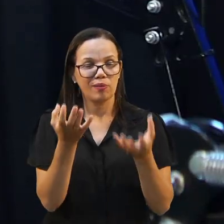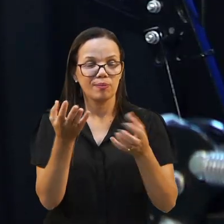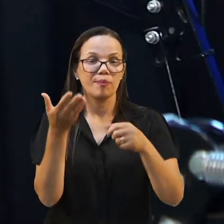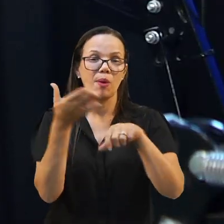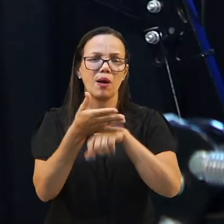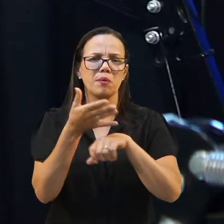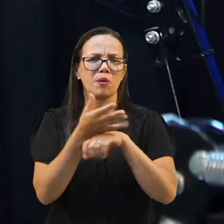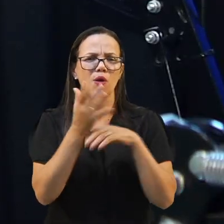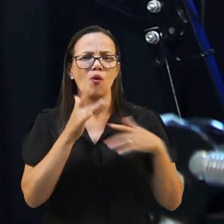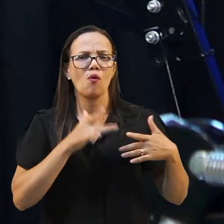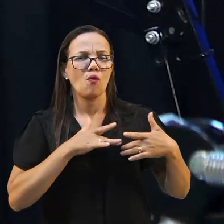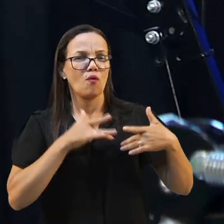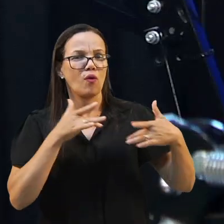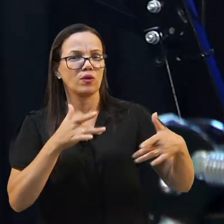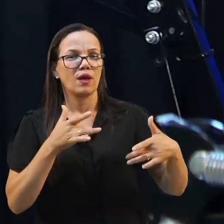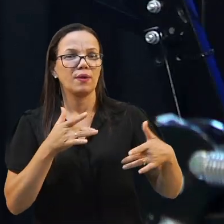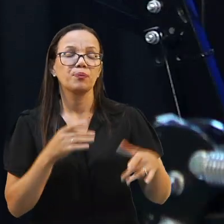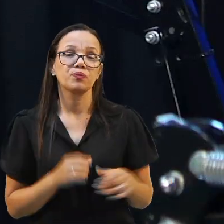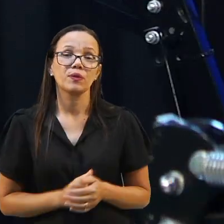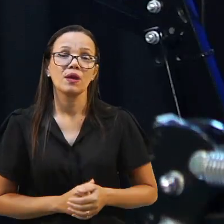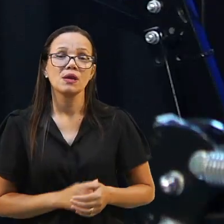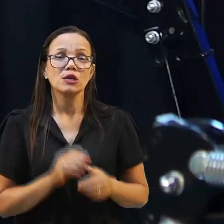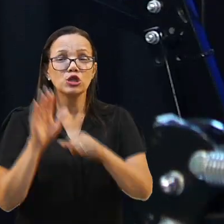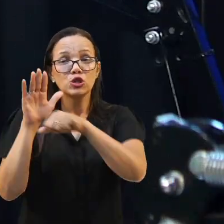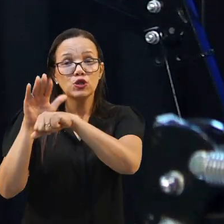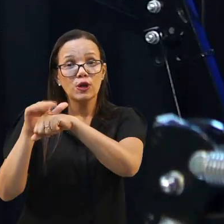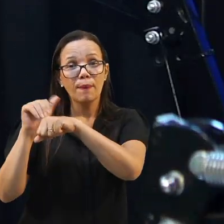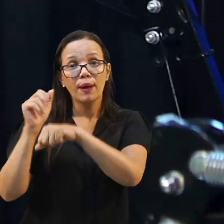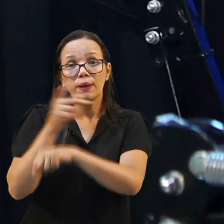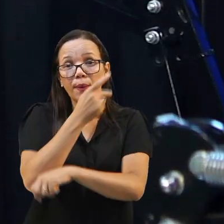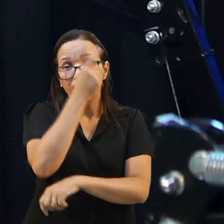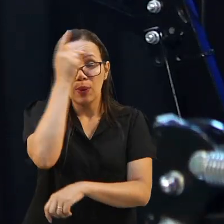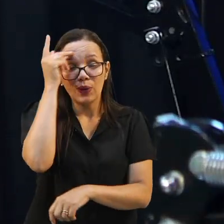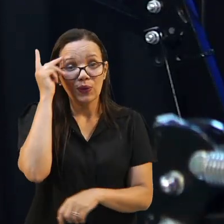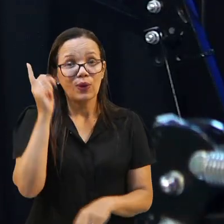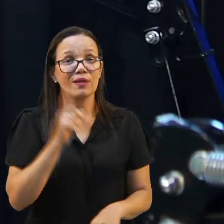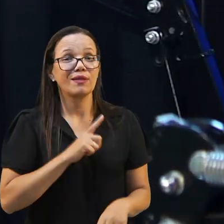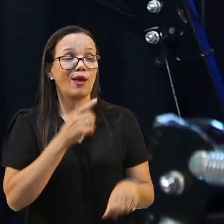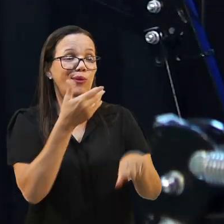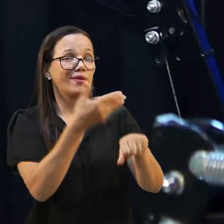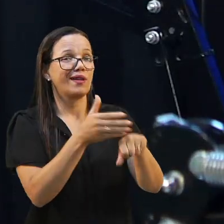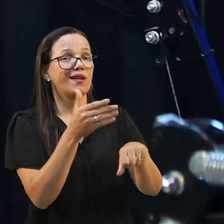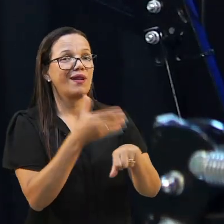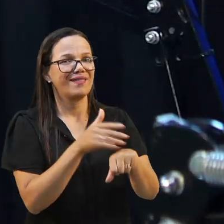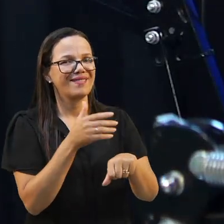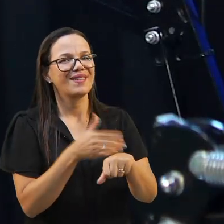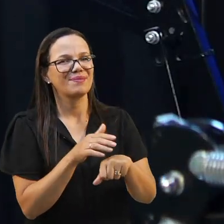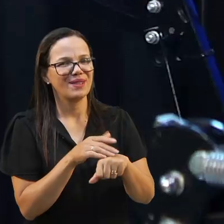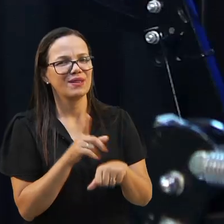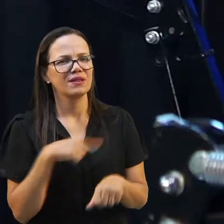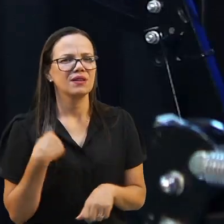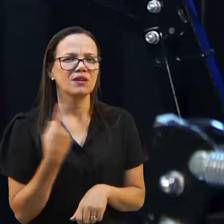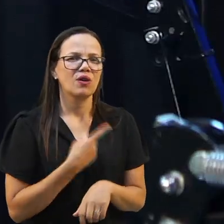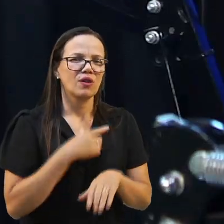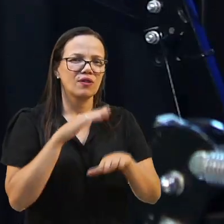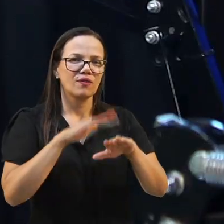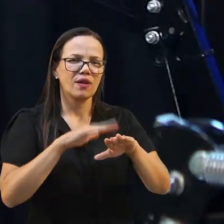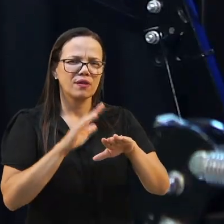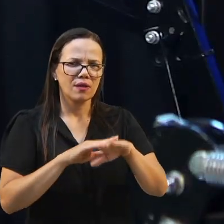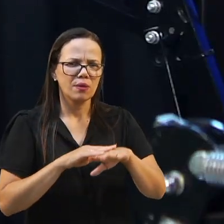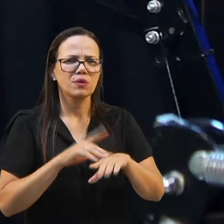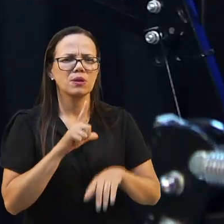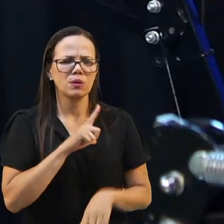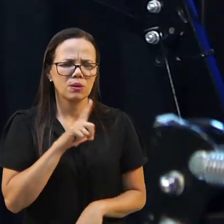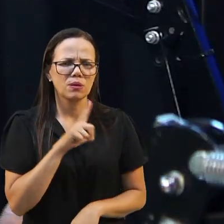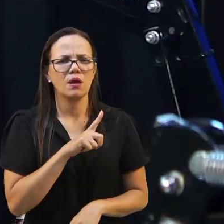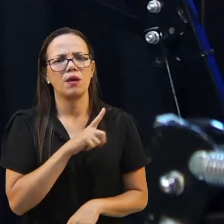como voluntários. Uma vez chamado, a pessoa passa por um treinamento que a gente faz questão